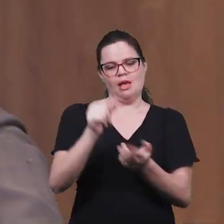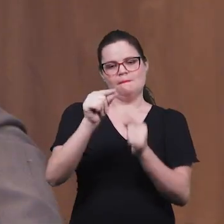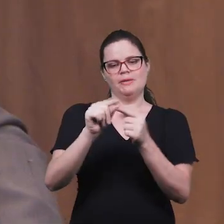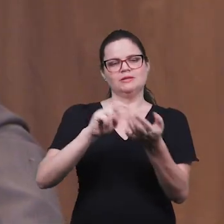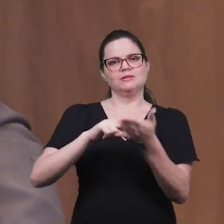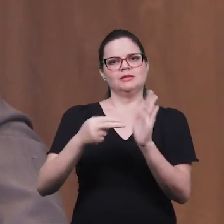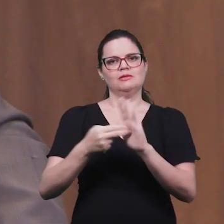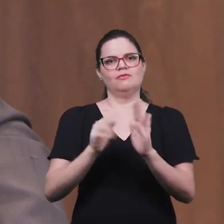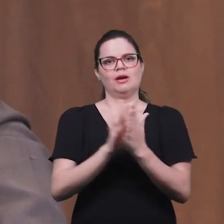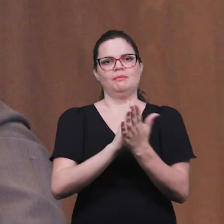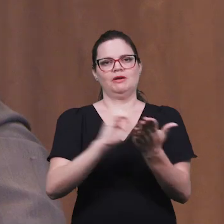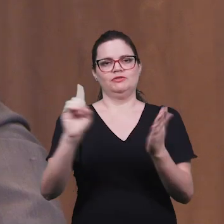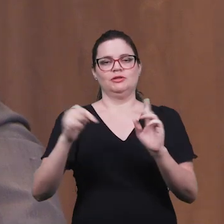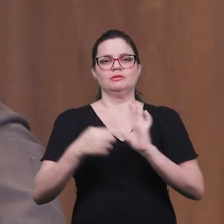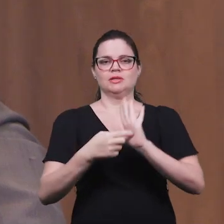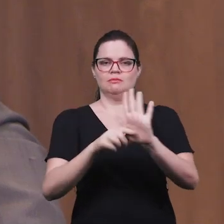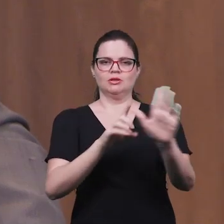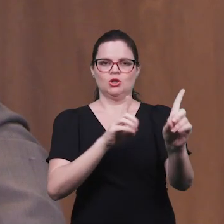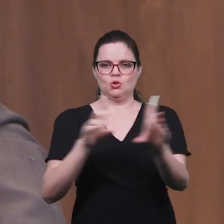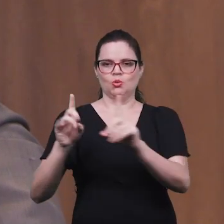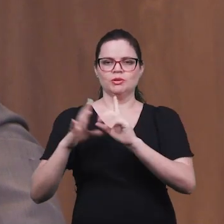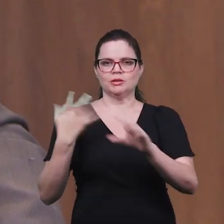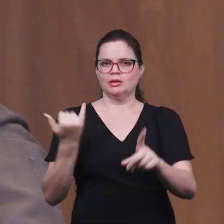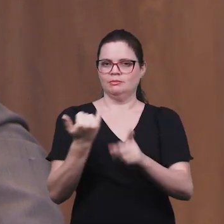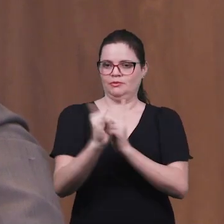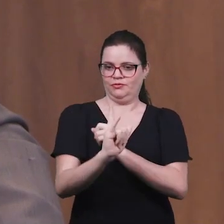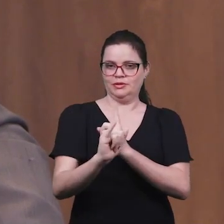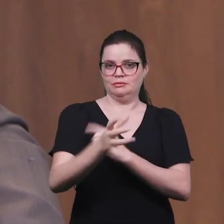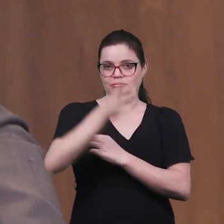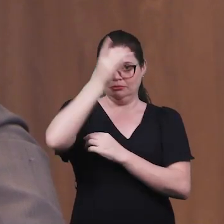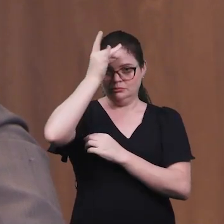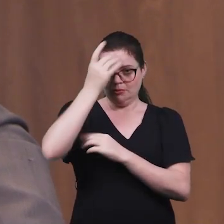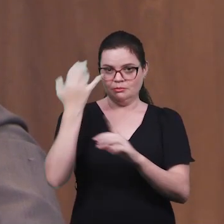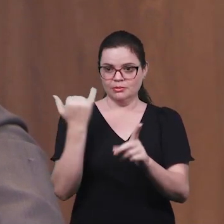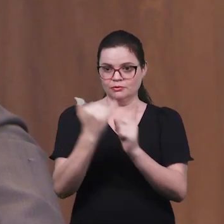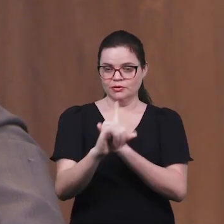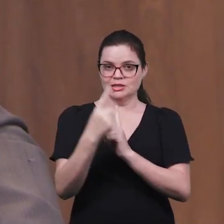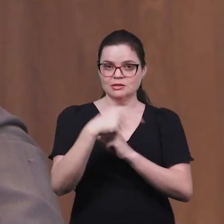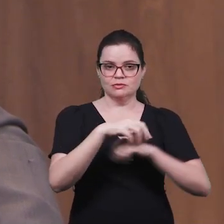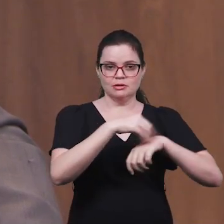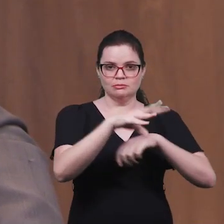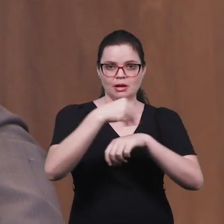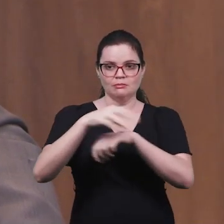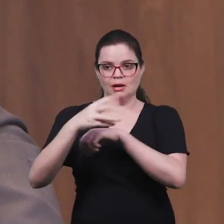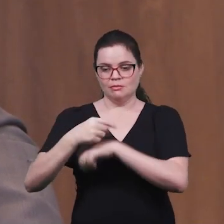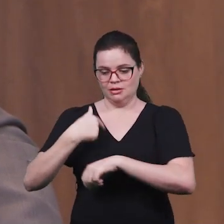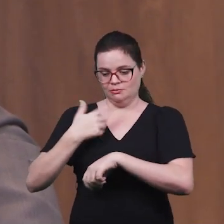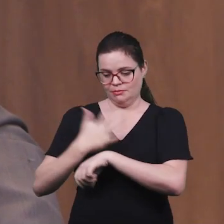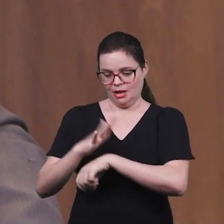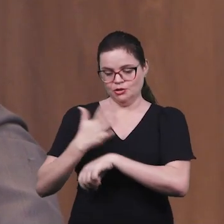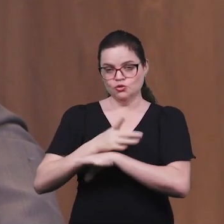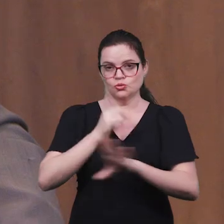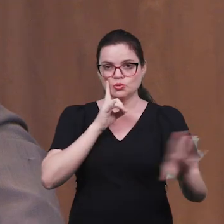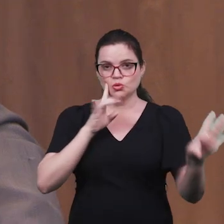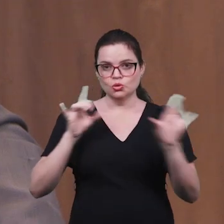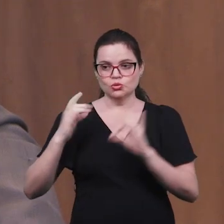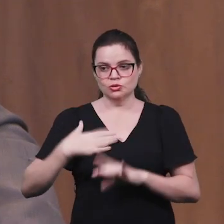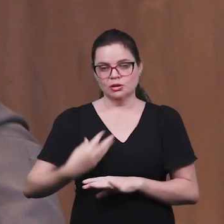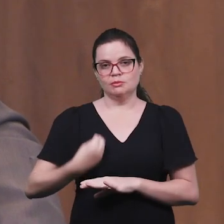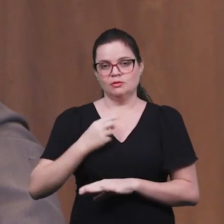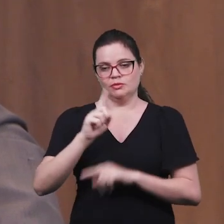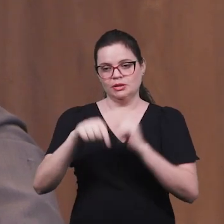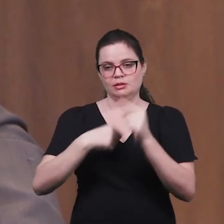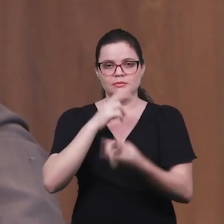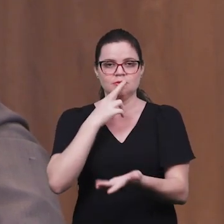que é a profecia, é o que nós estamos estudando aqui. Guardem bem isso. A profecia, quando você aplica na sua vida, ela